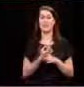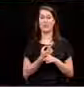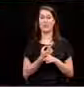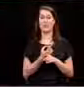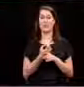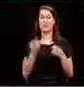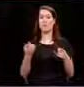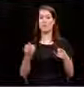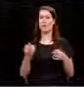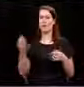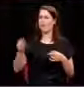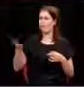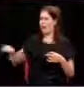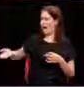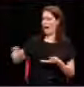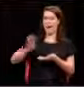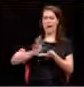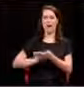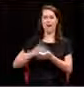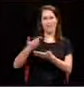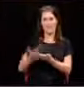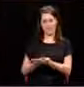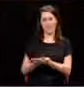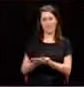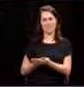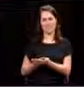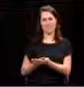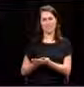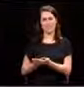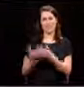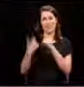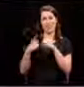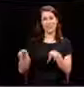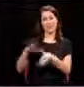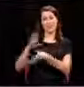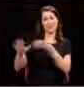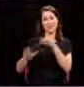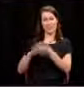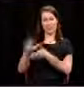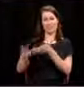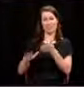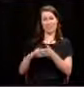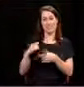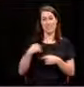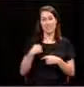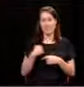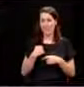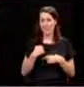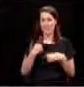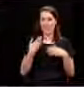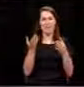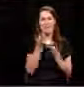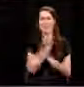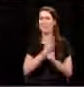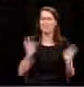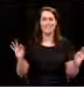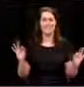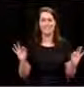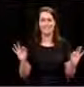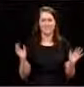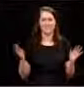portanto, uma tradutora, portanto, com a linguagem gestual. Eu acho maravilhoso. Para ela,